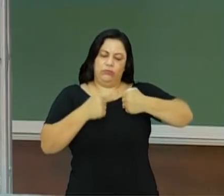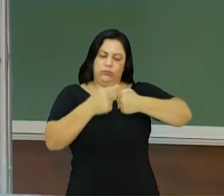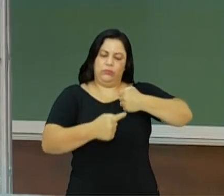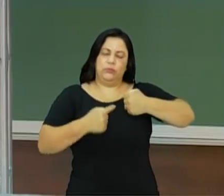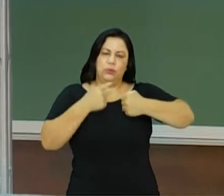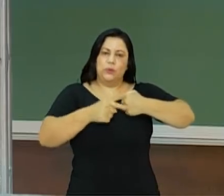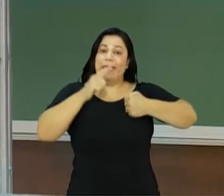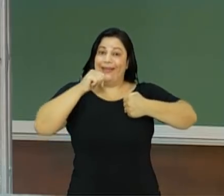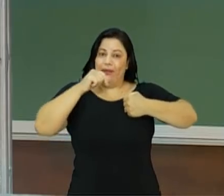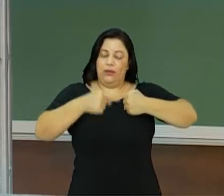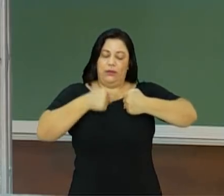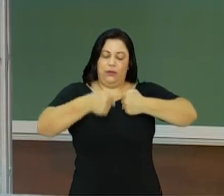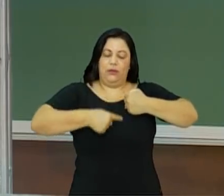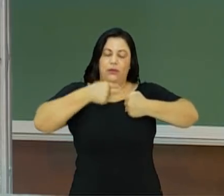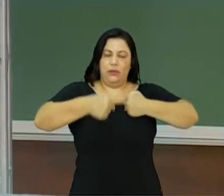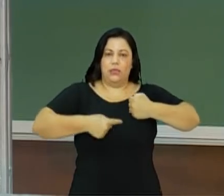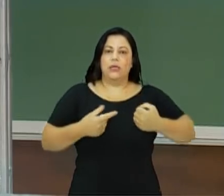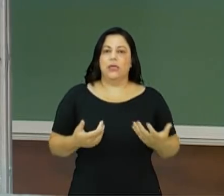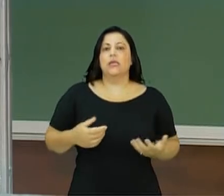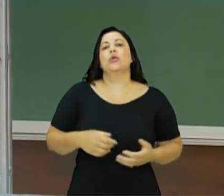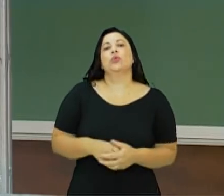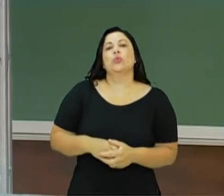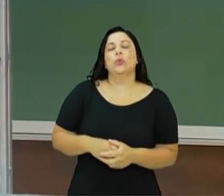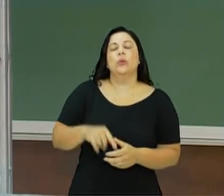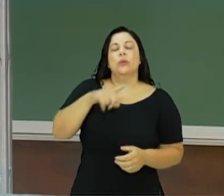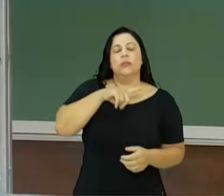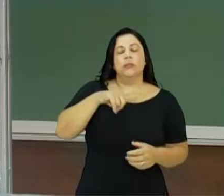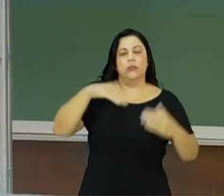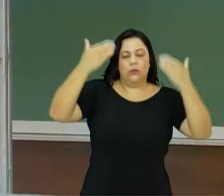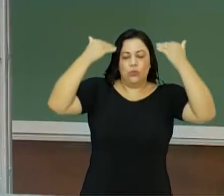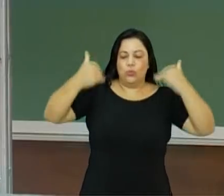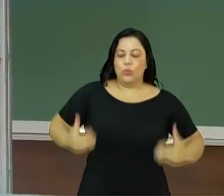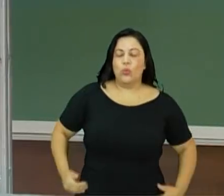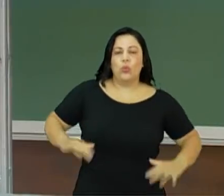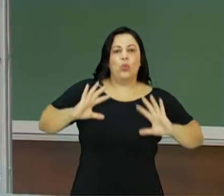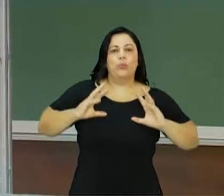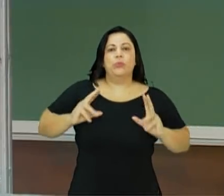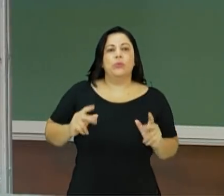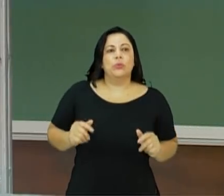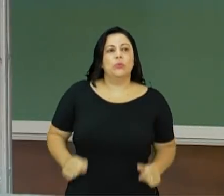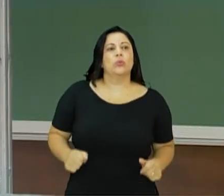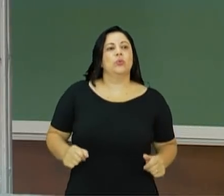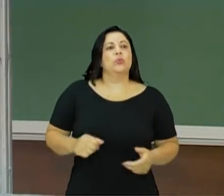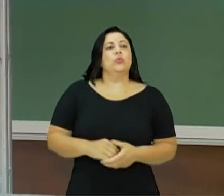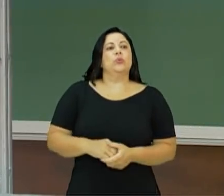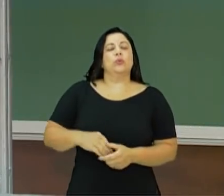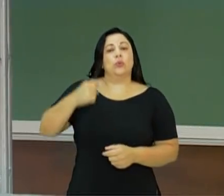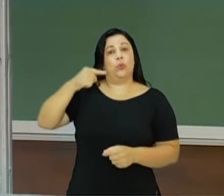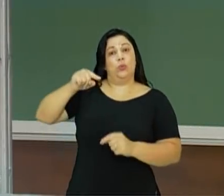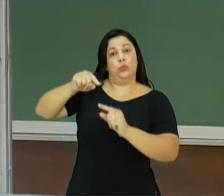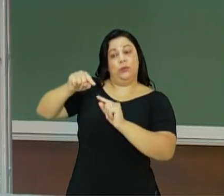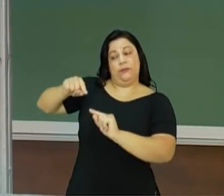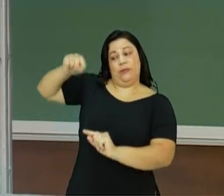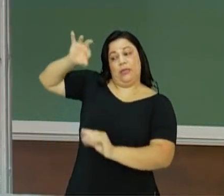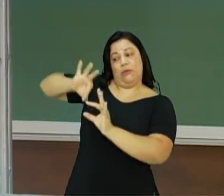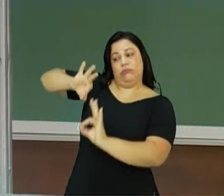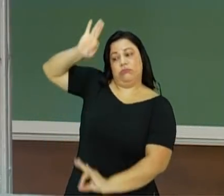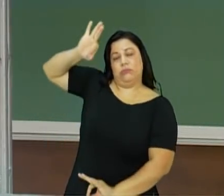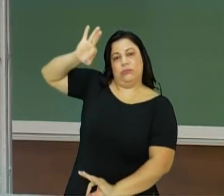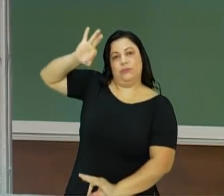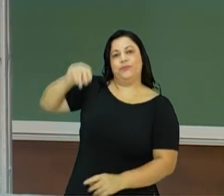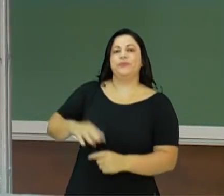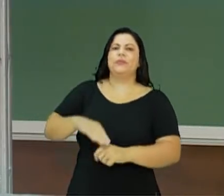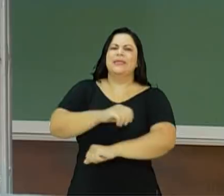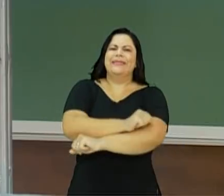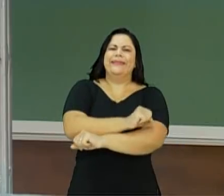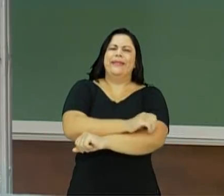né? Entre ali as outras articulações, você vai estar numa altura. Passado o